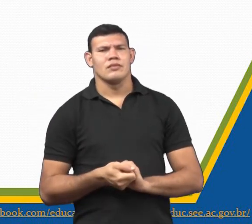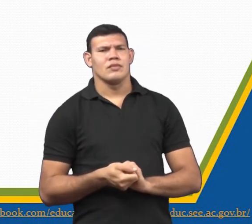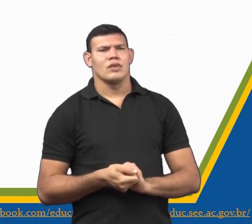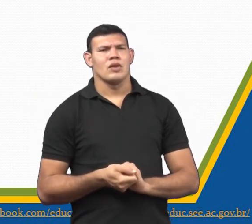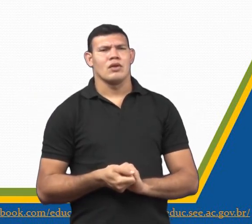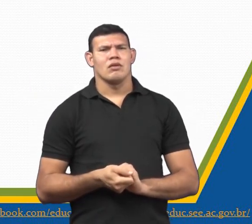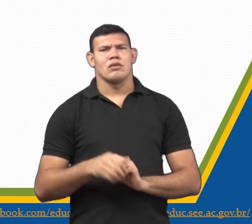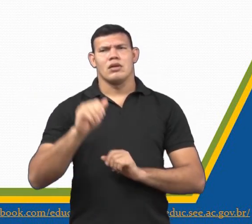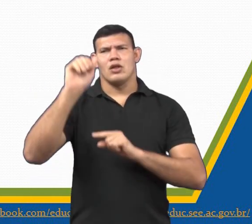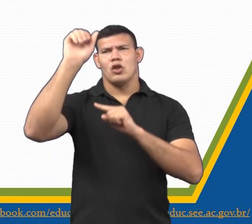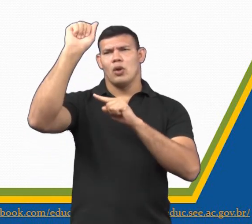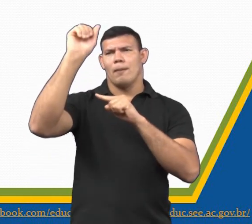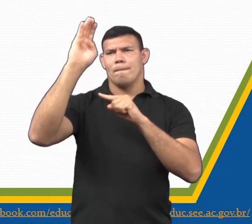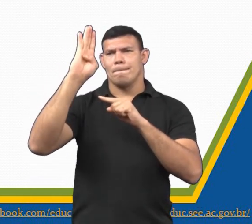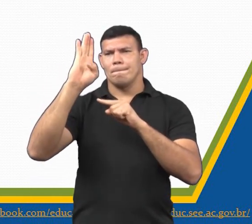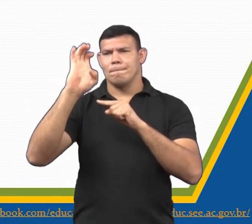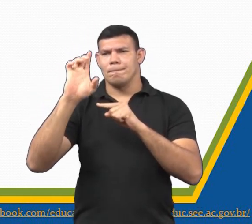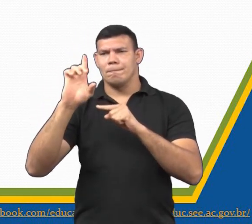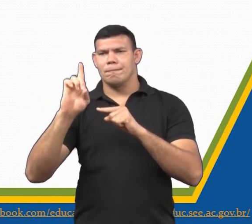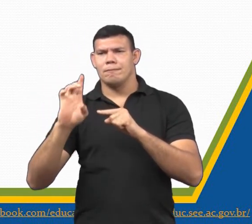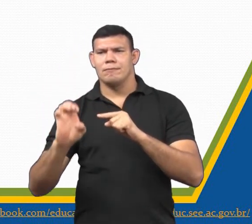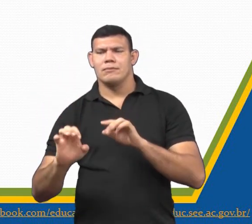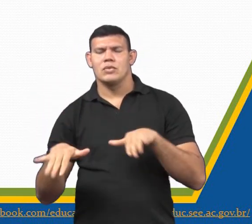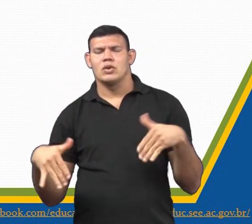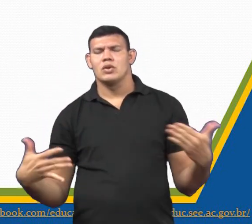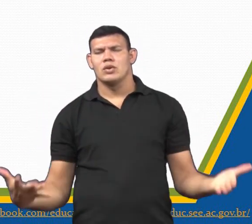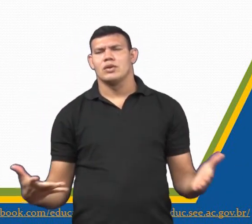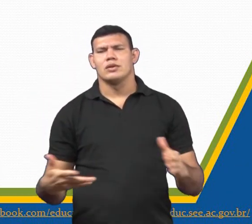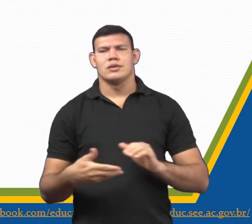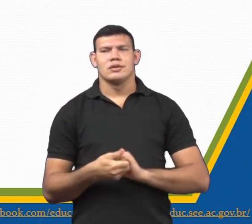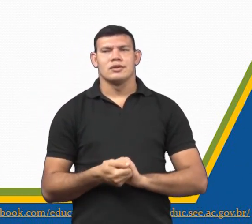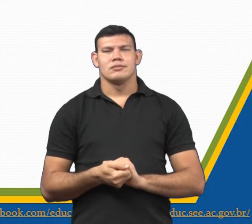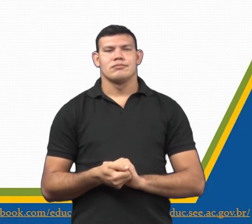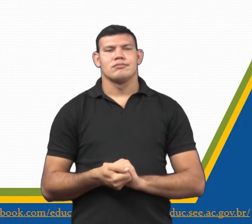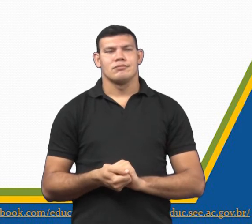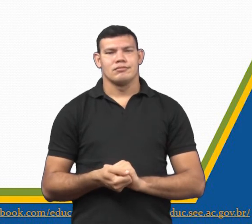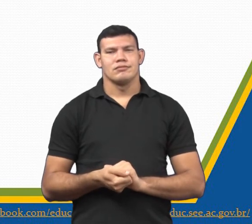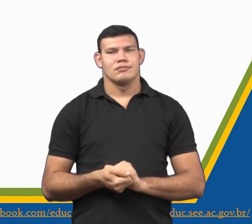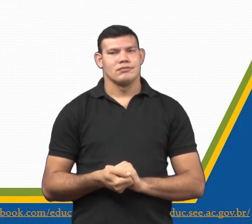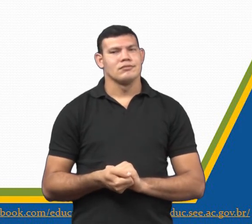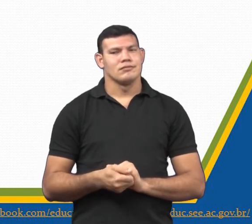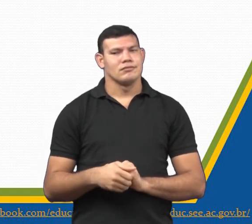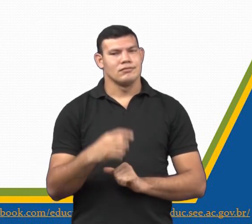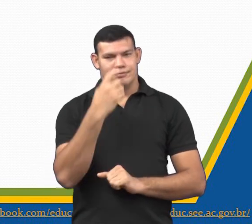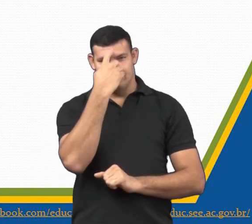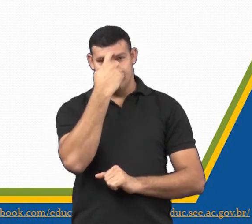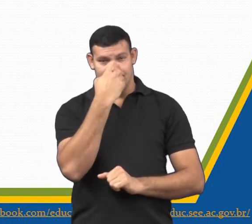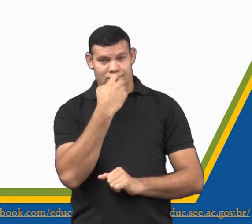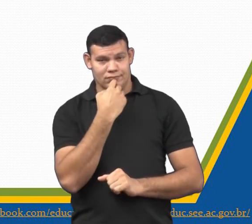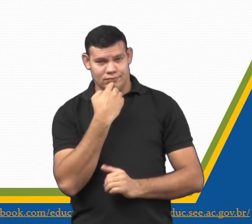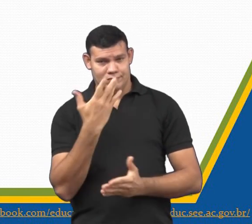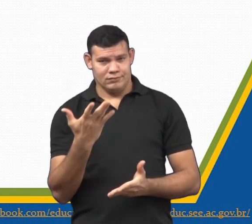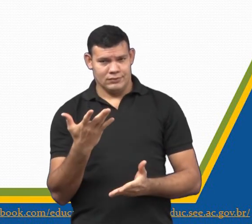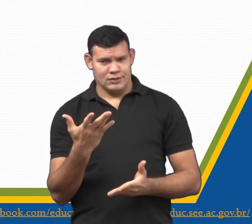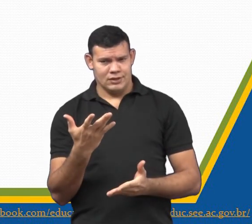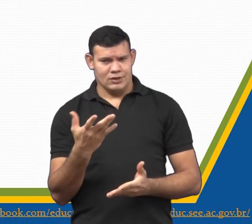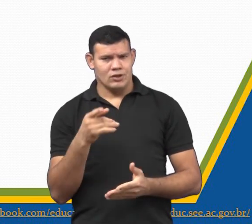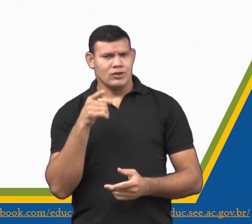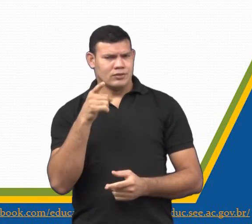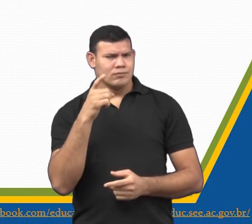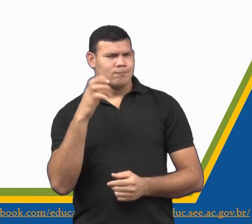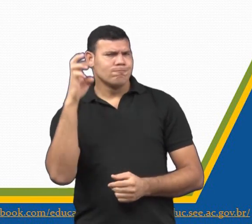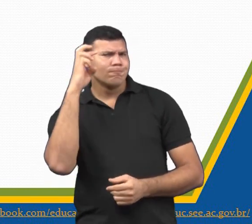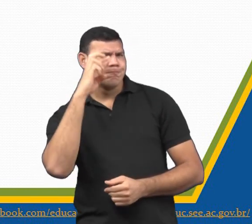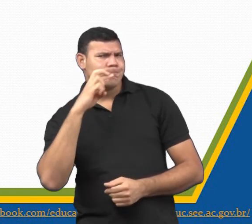abajo muestra una opinión de Mafalda sobre el mundo? Observa a imagem. Vejam que a partir dessa imagem